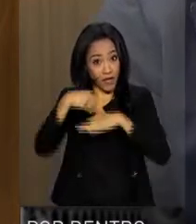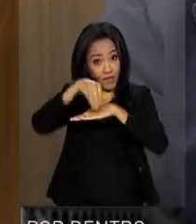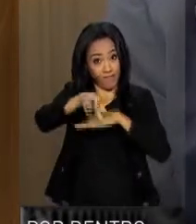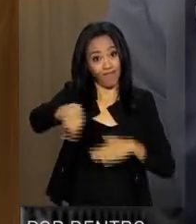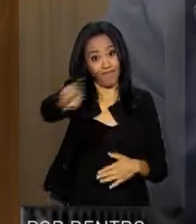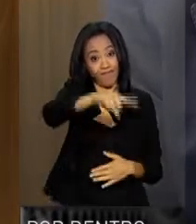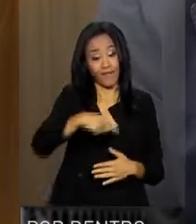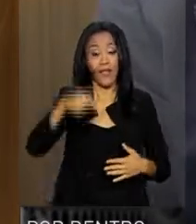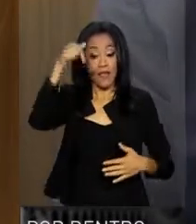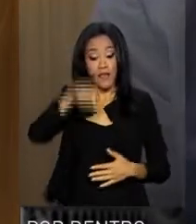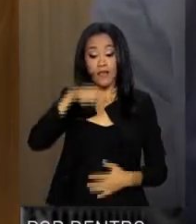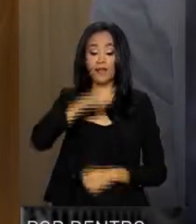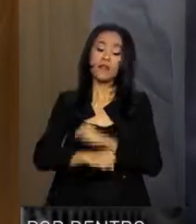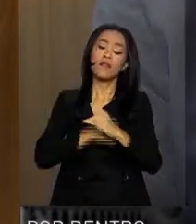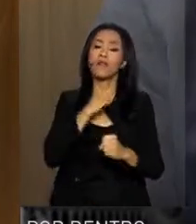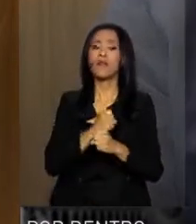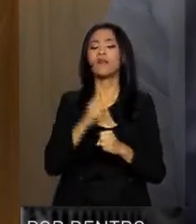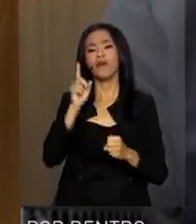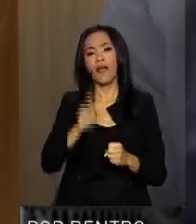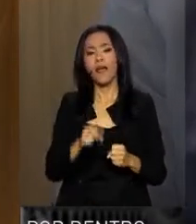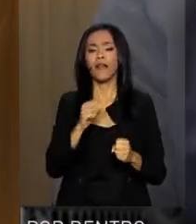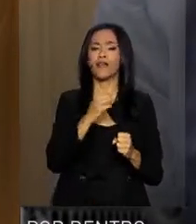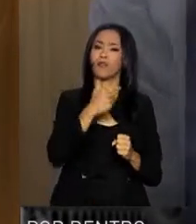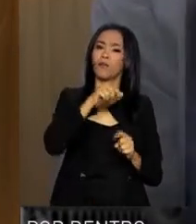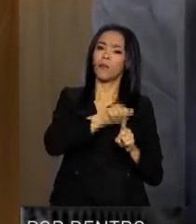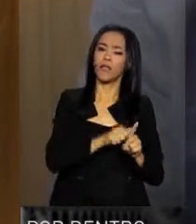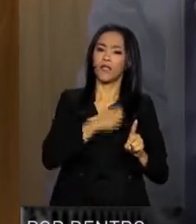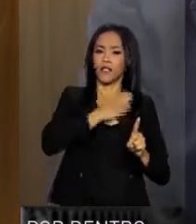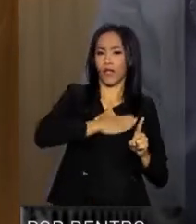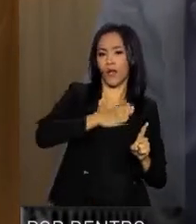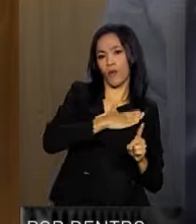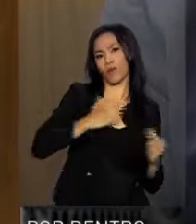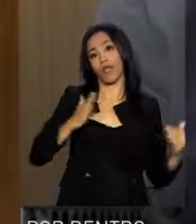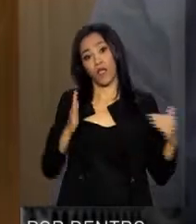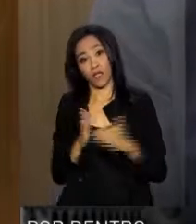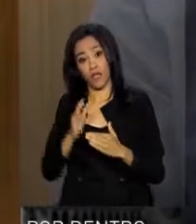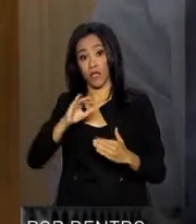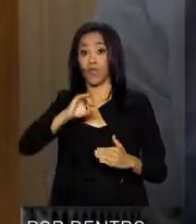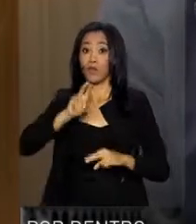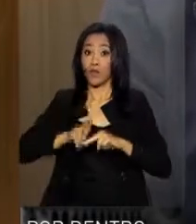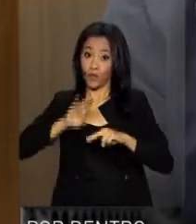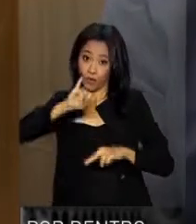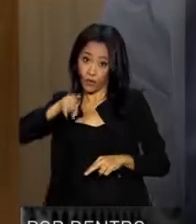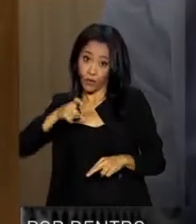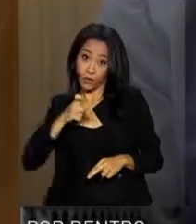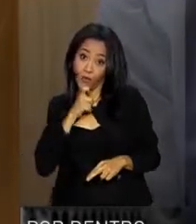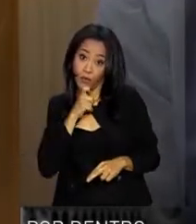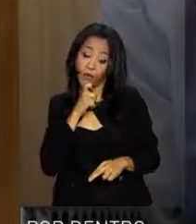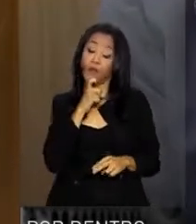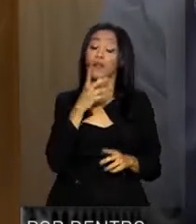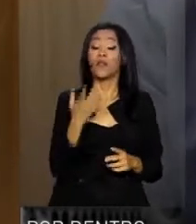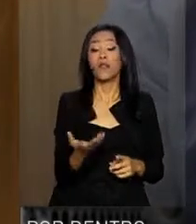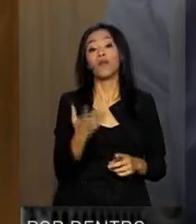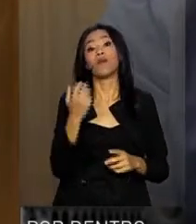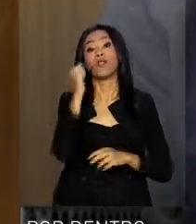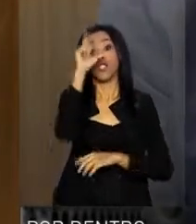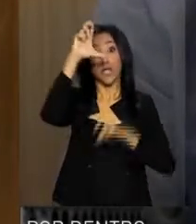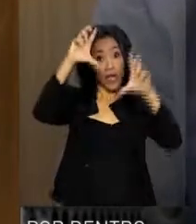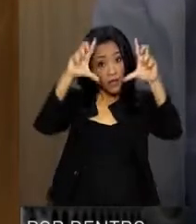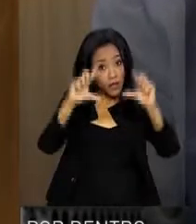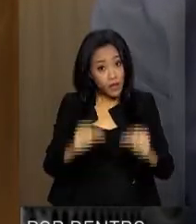desmatamento a medida de agosto a julho pelos dados que nós temos até janeiro o desmatamento também já caiu